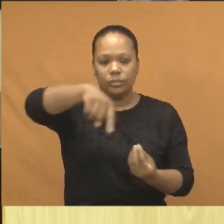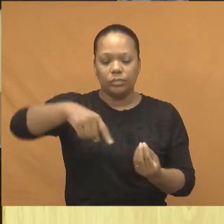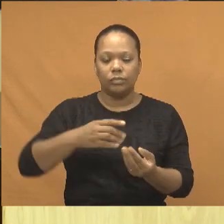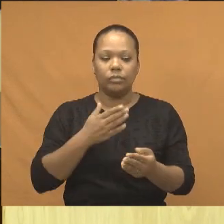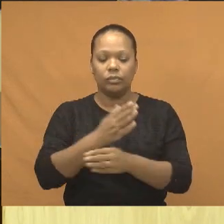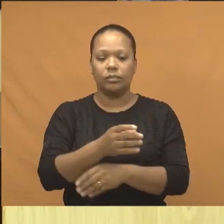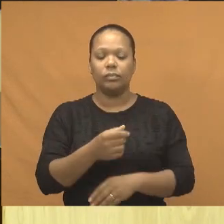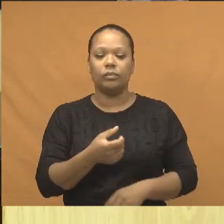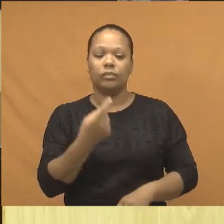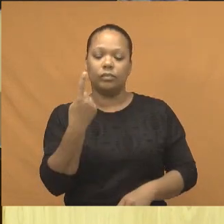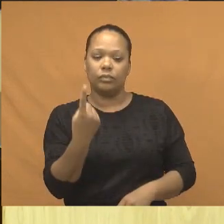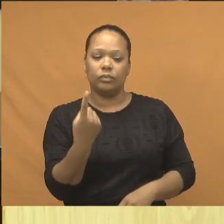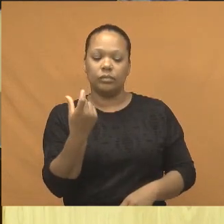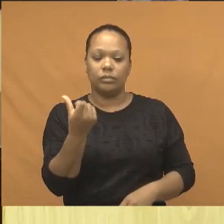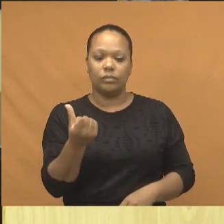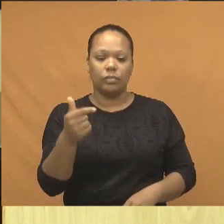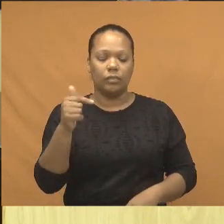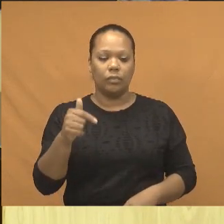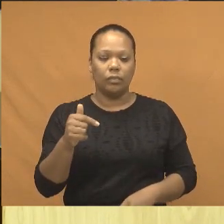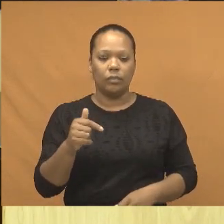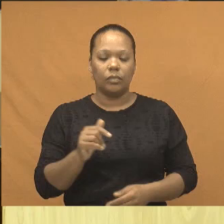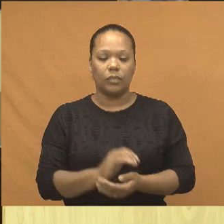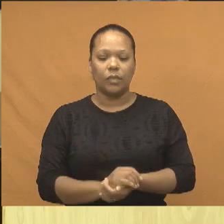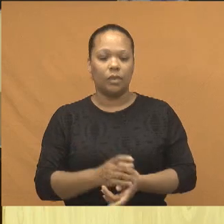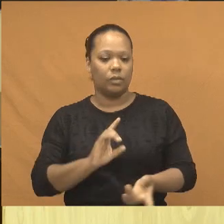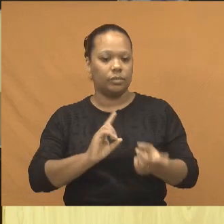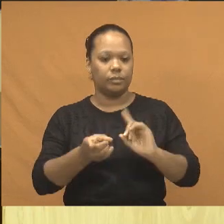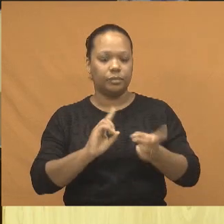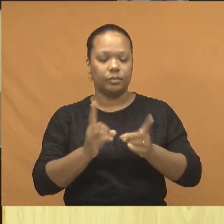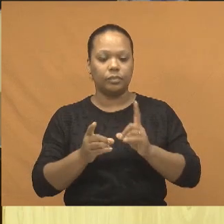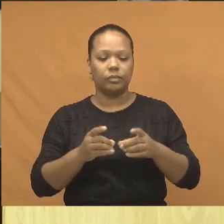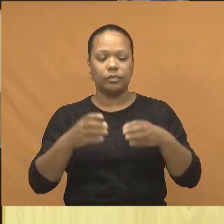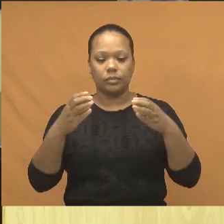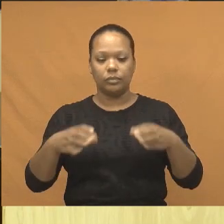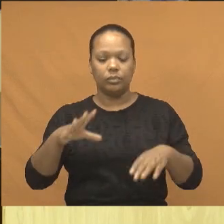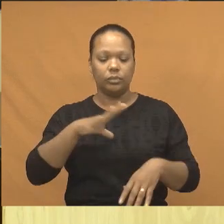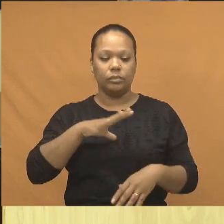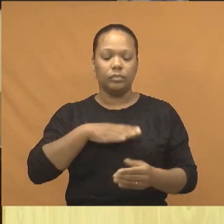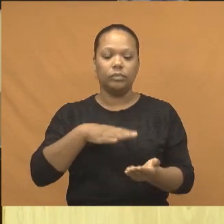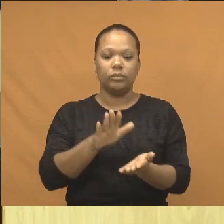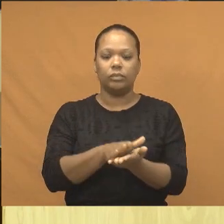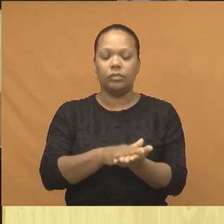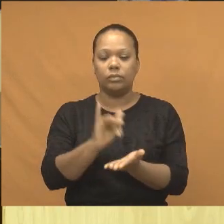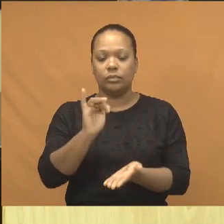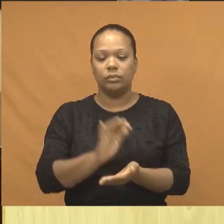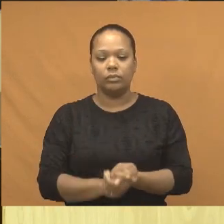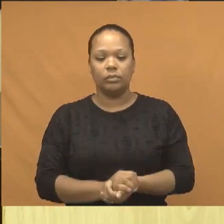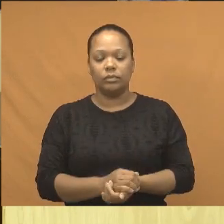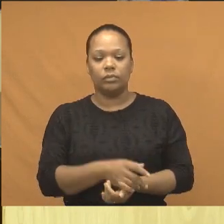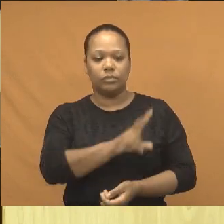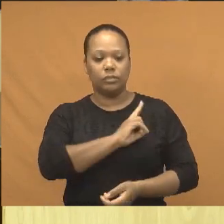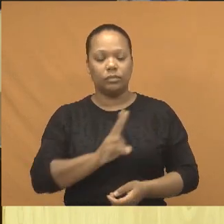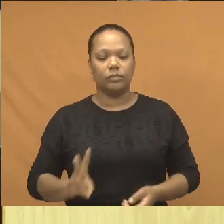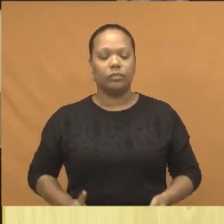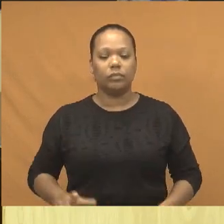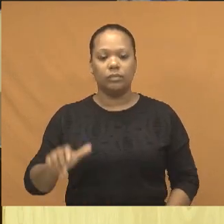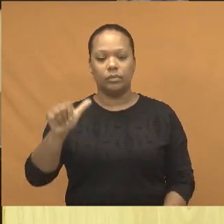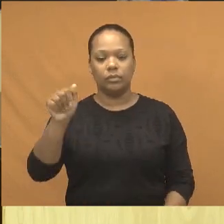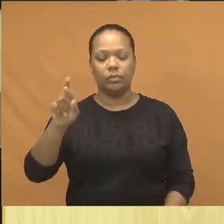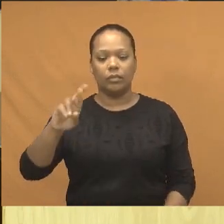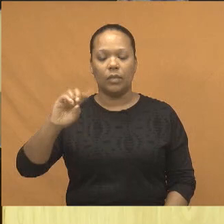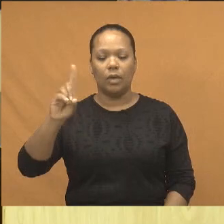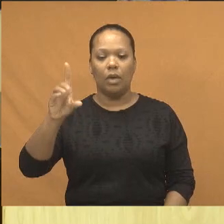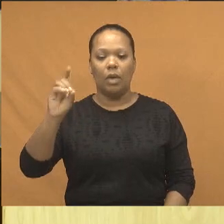saída 162 da rodovia Presidente Dutra, neste município. Autoria, vereador Arildo